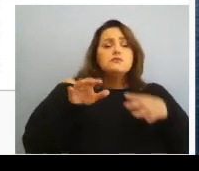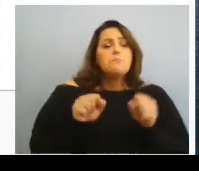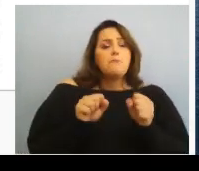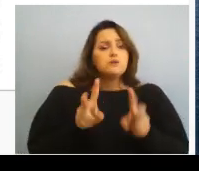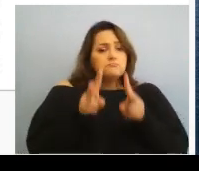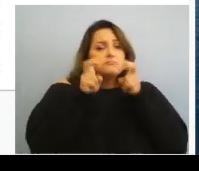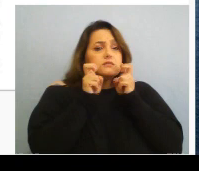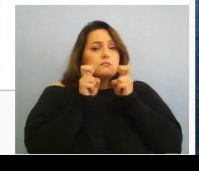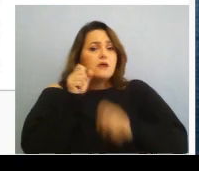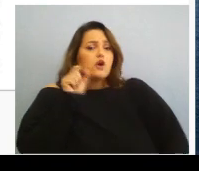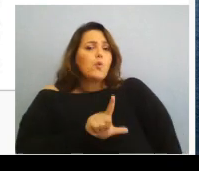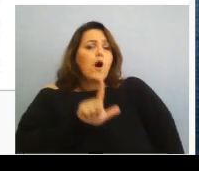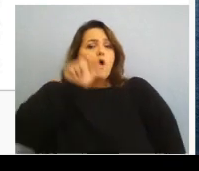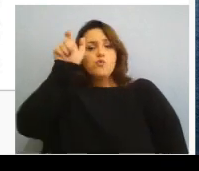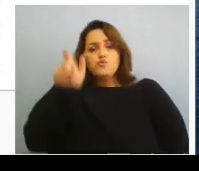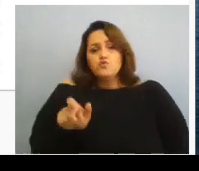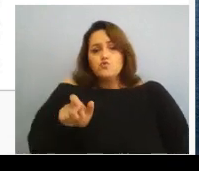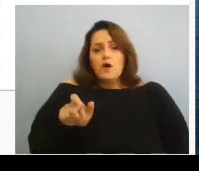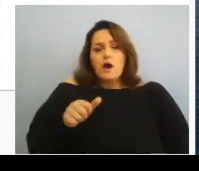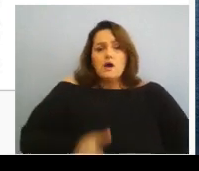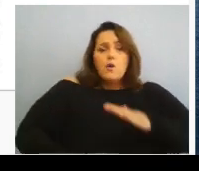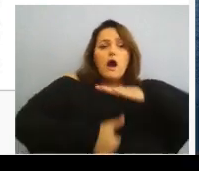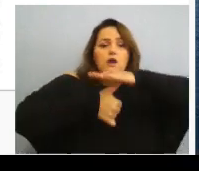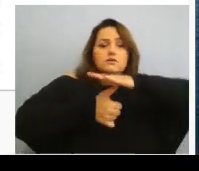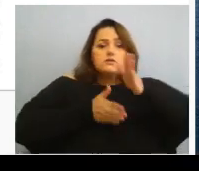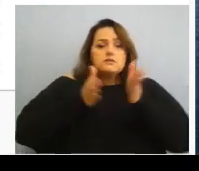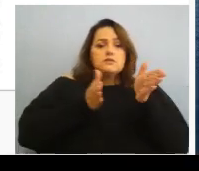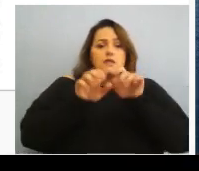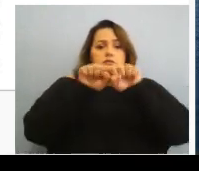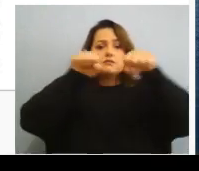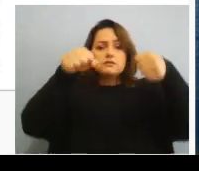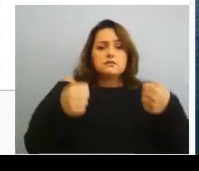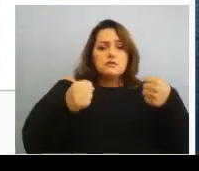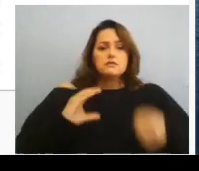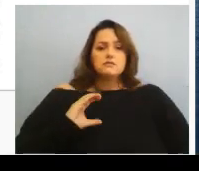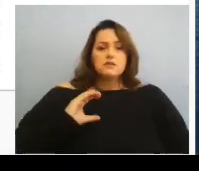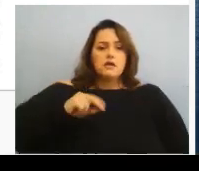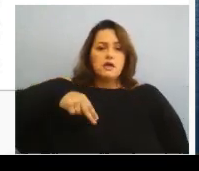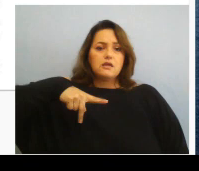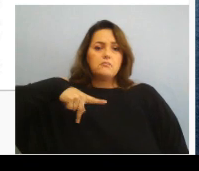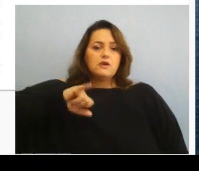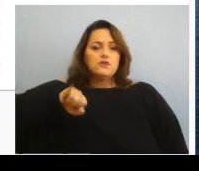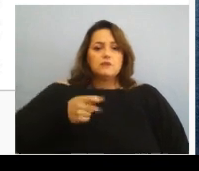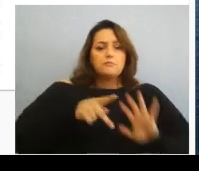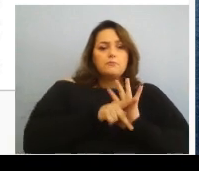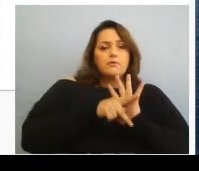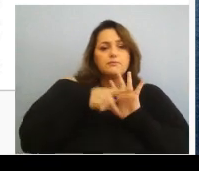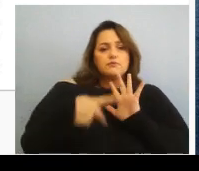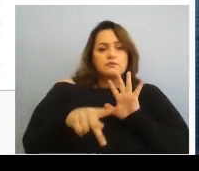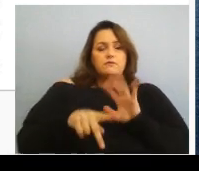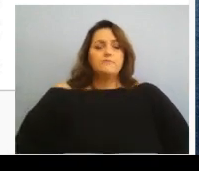pode identificar quais usuários estão autorizados para acessar o sistema do seu CNPJ ou incluir usuários